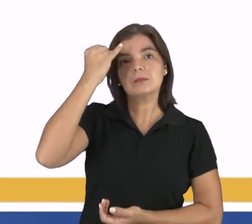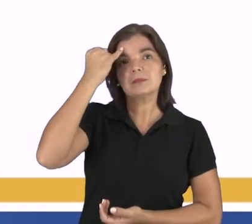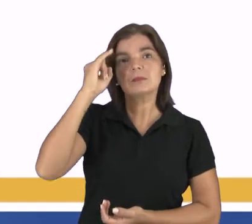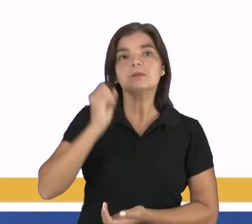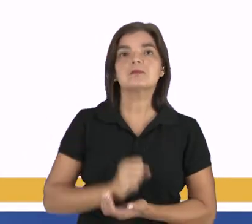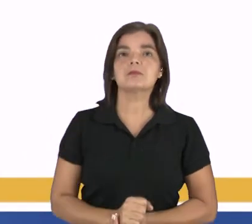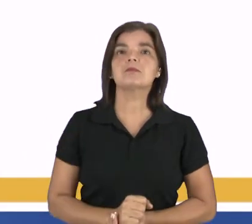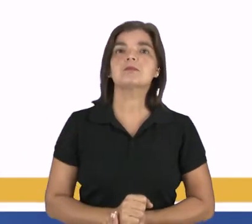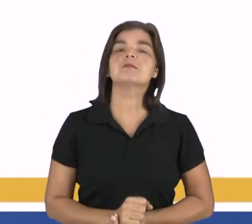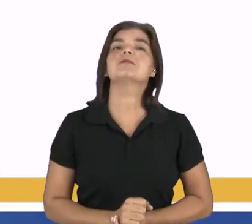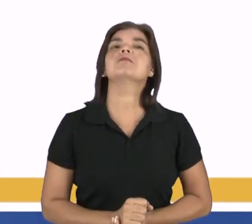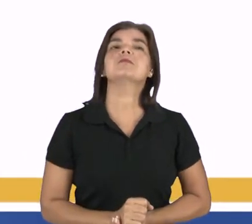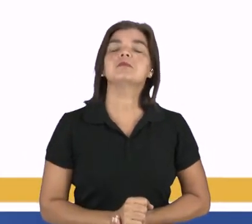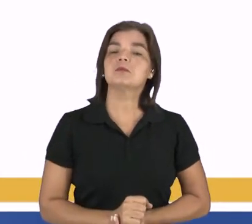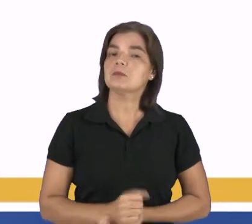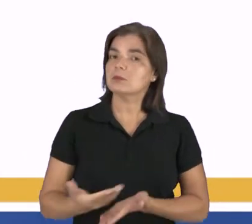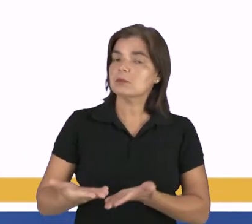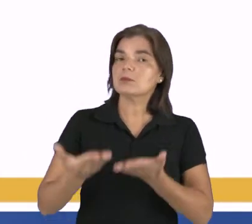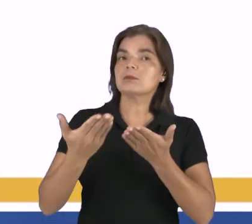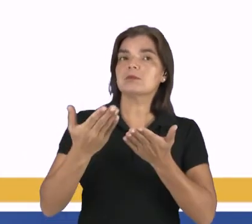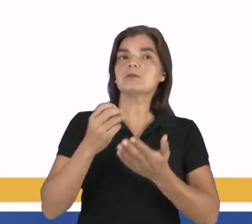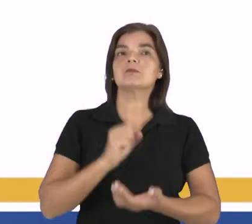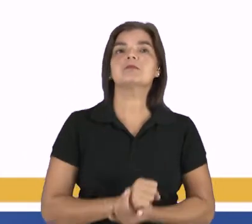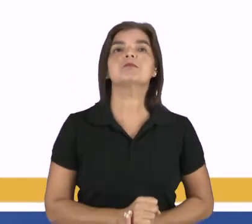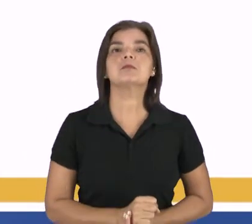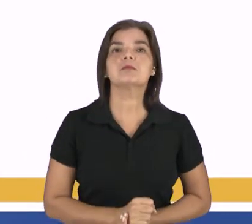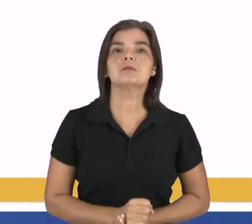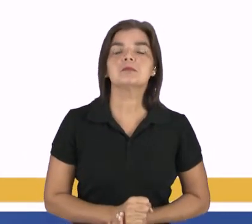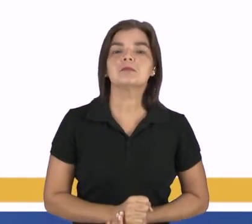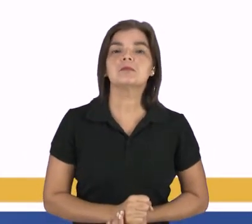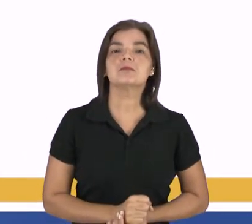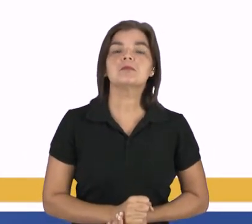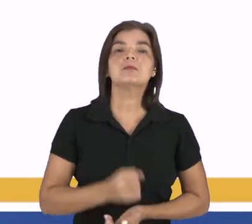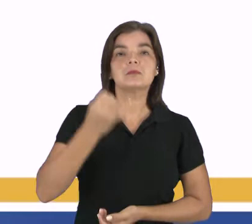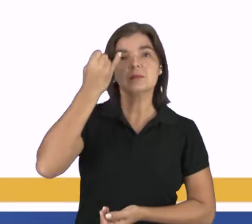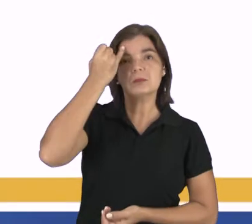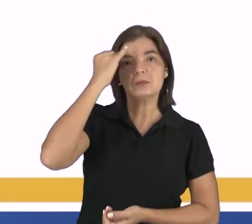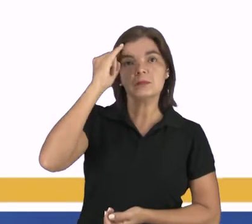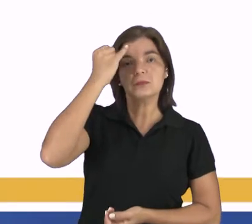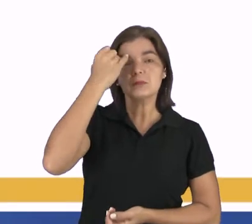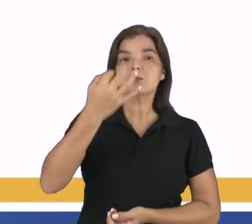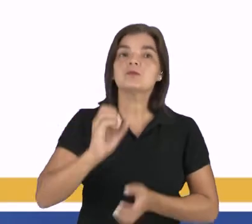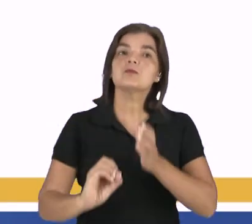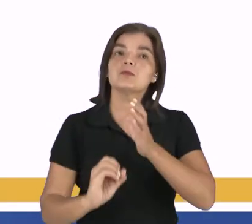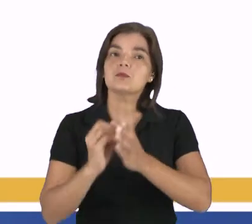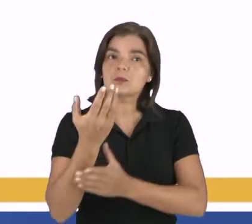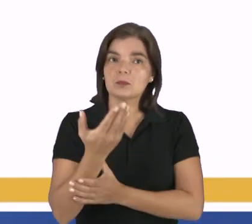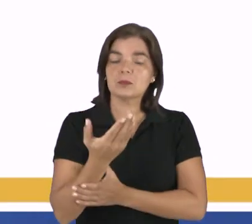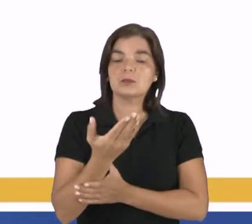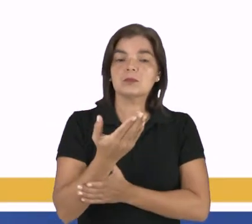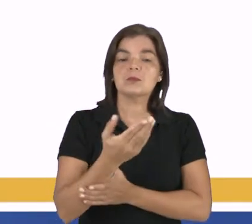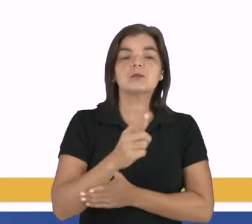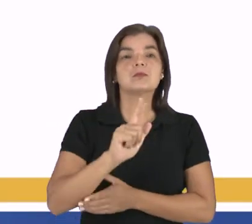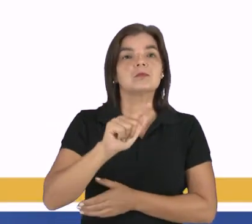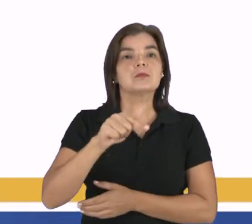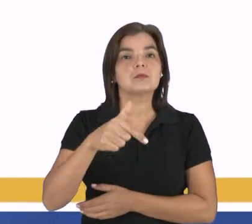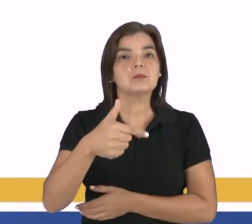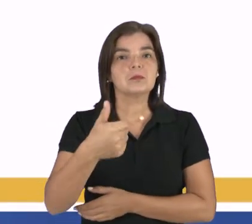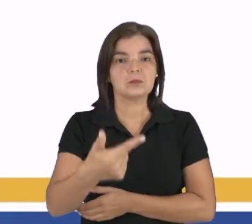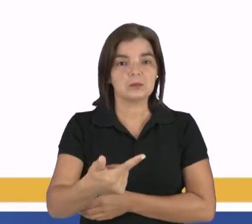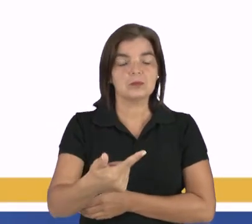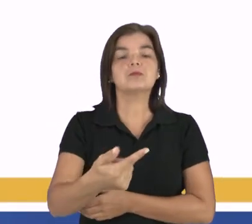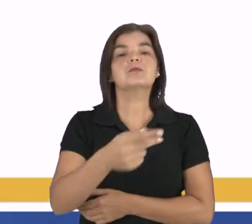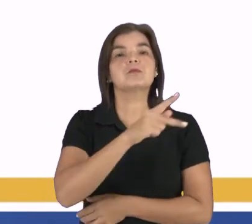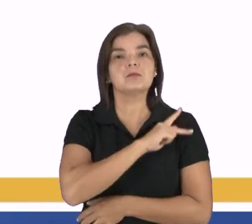Este deve ter ideais muito elevados. Esses ideais se concretizarão durante